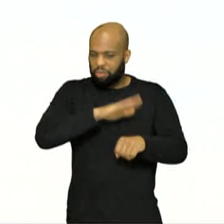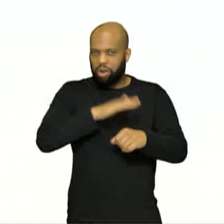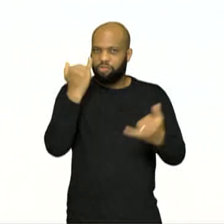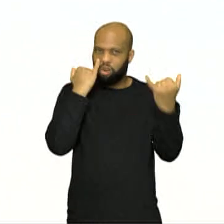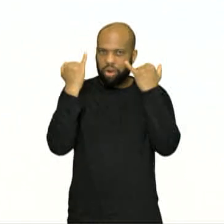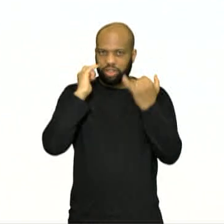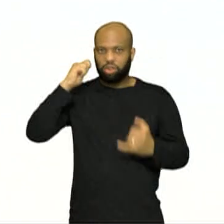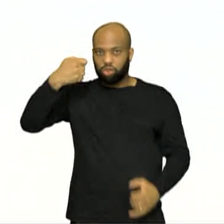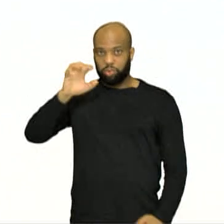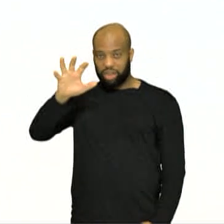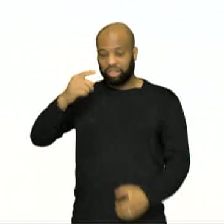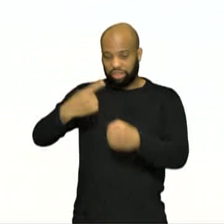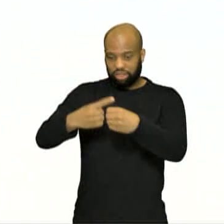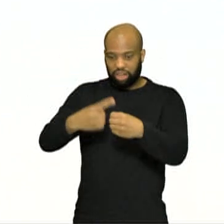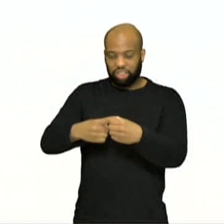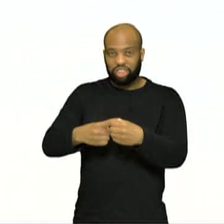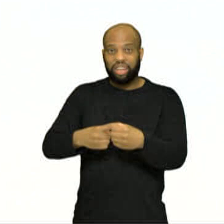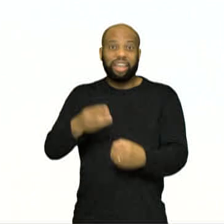sobre o local e tente